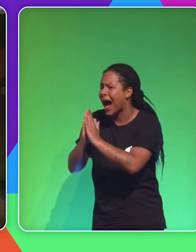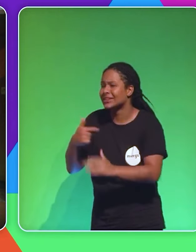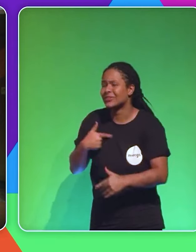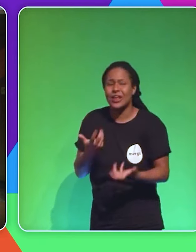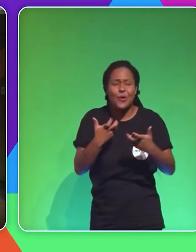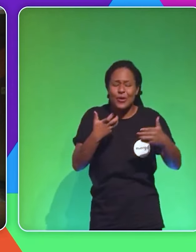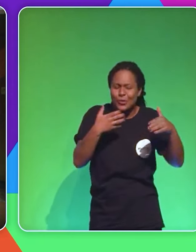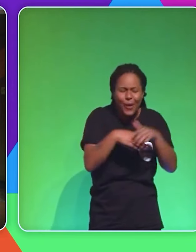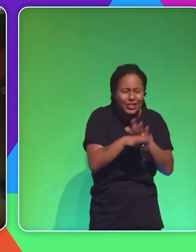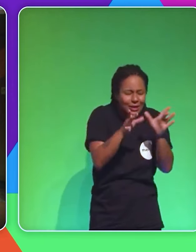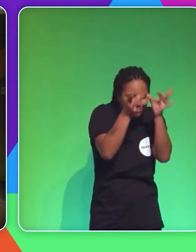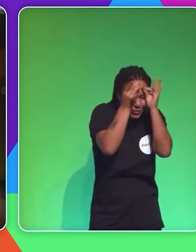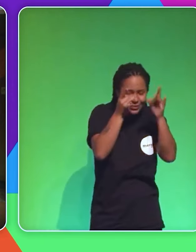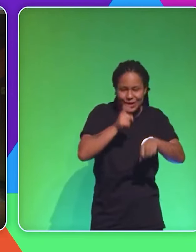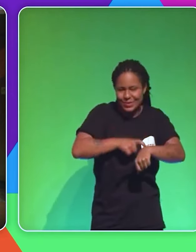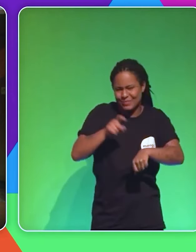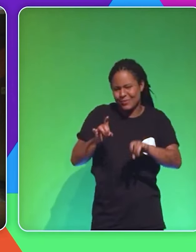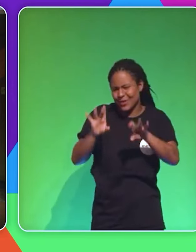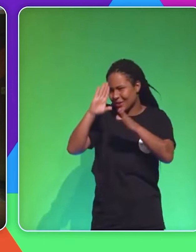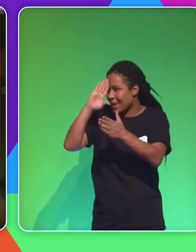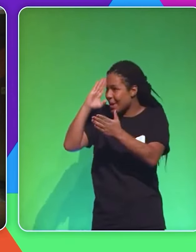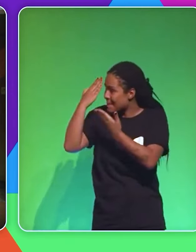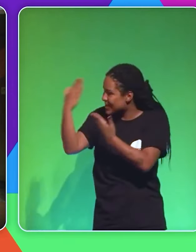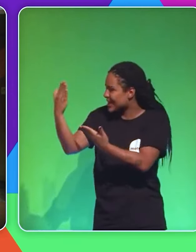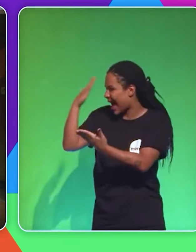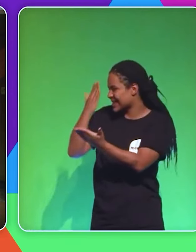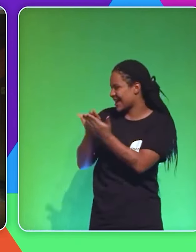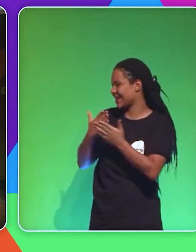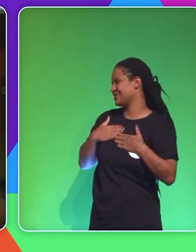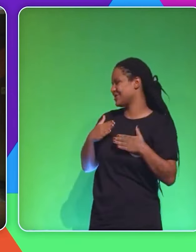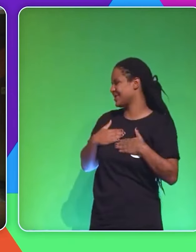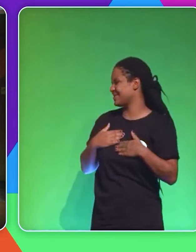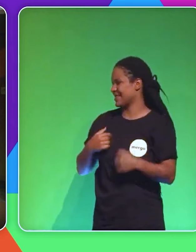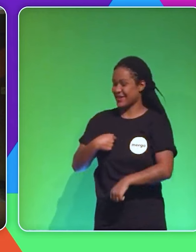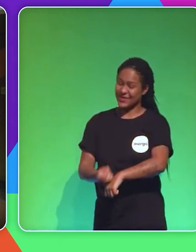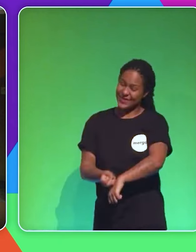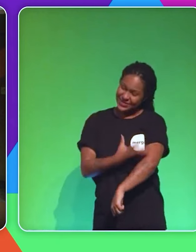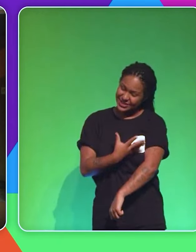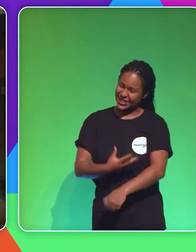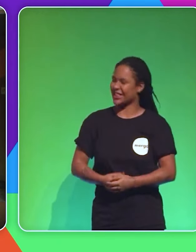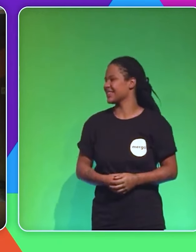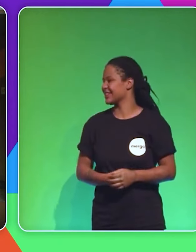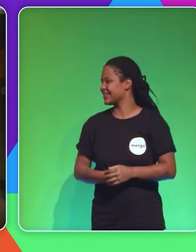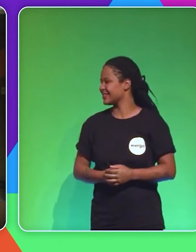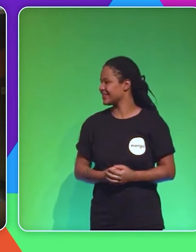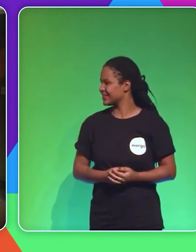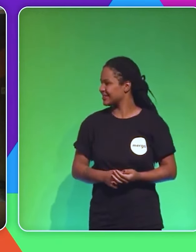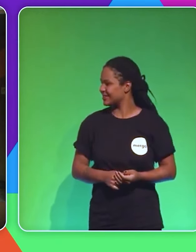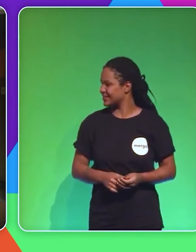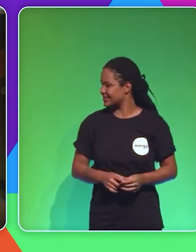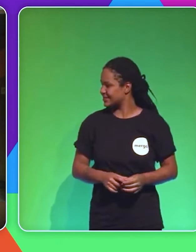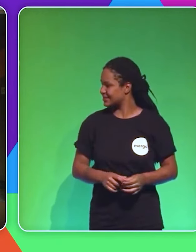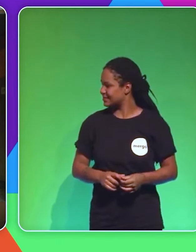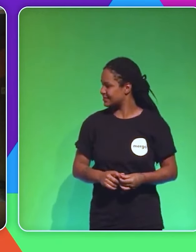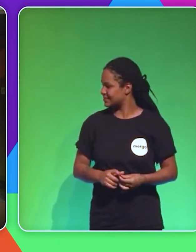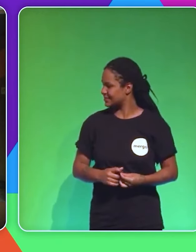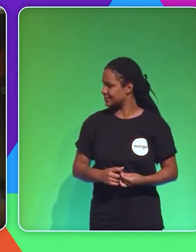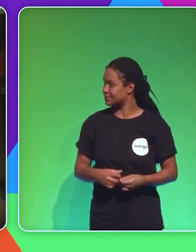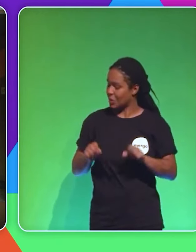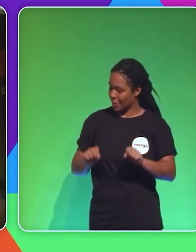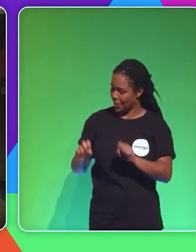eu quero guardar esse momento então obrigada por ter acreditado em mim também fic até emocionada aqui